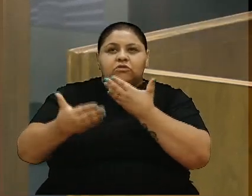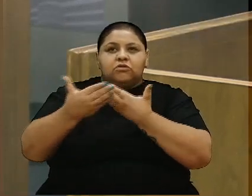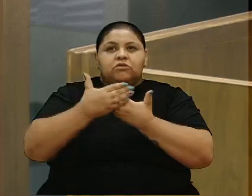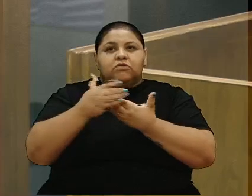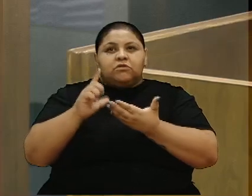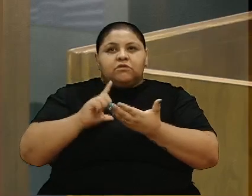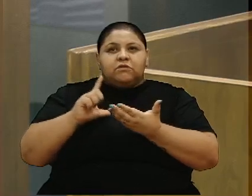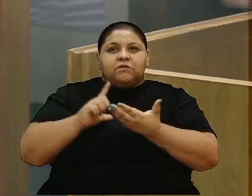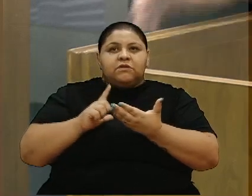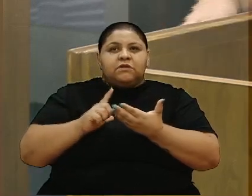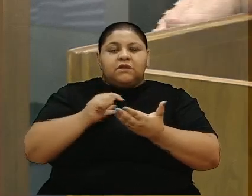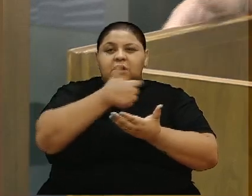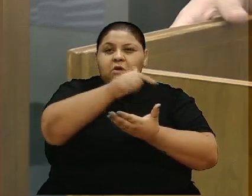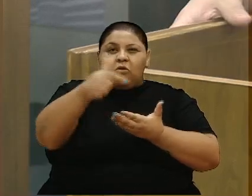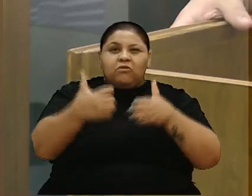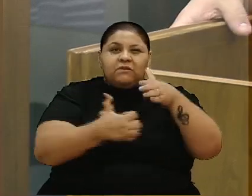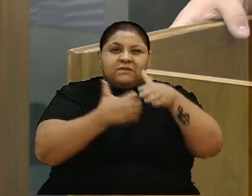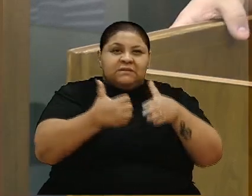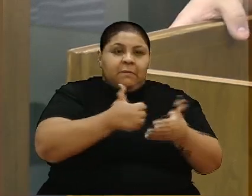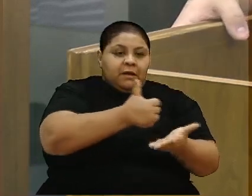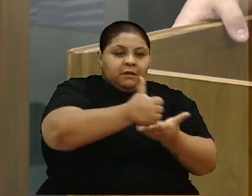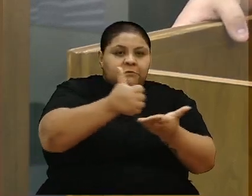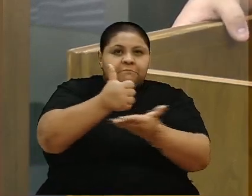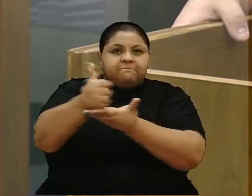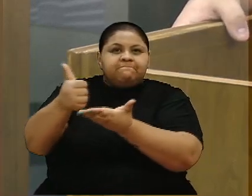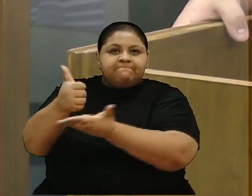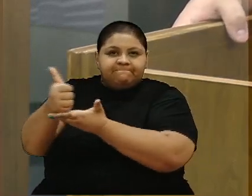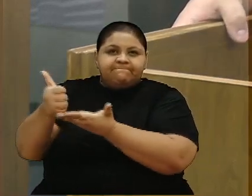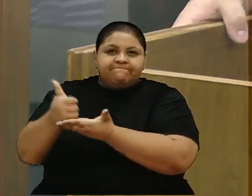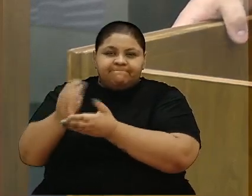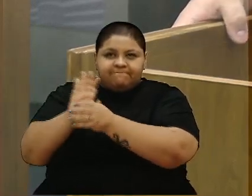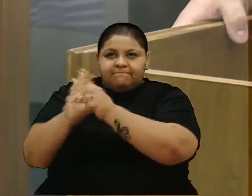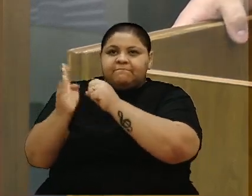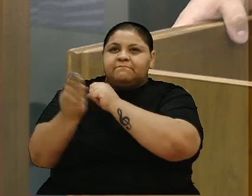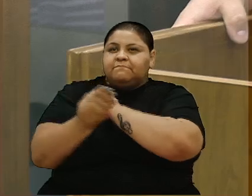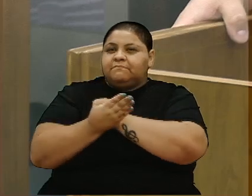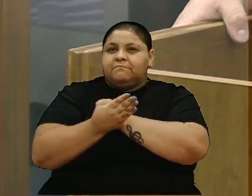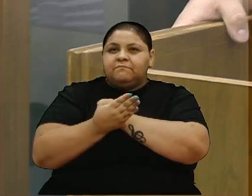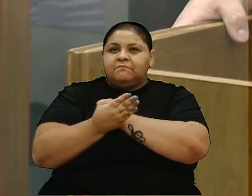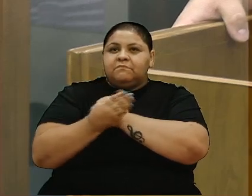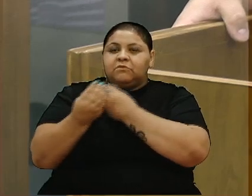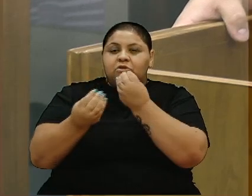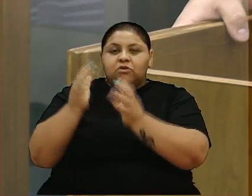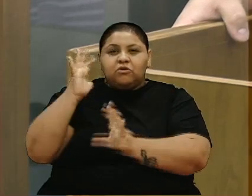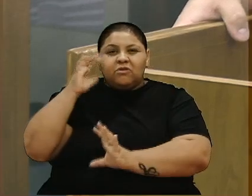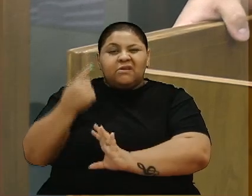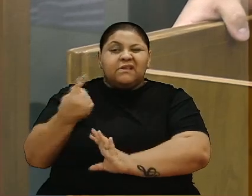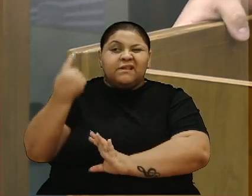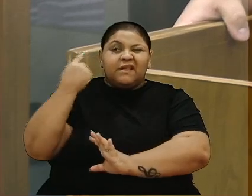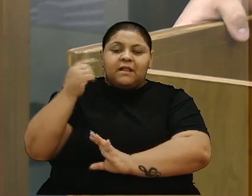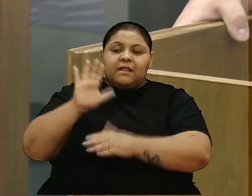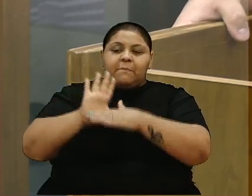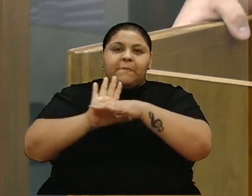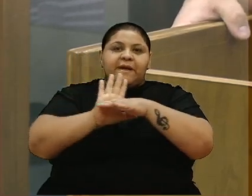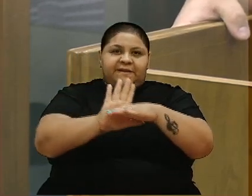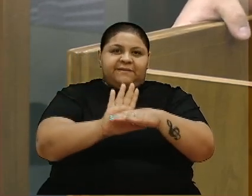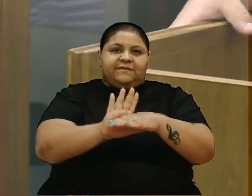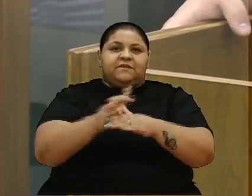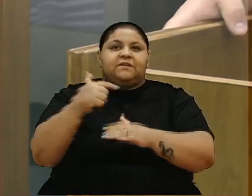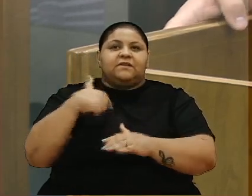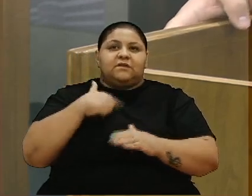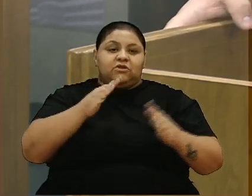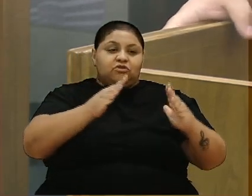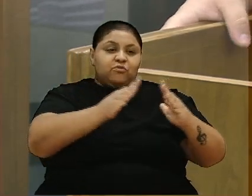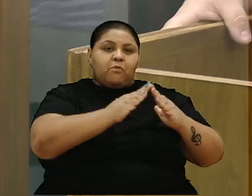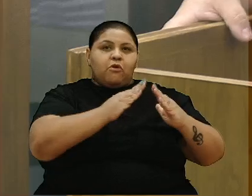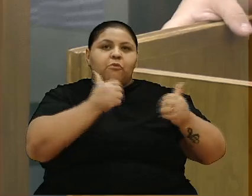outras microempresas, metalurgias nos bairros, era o que acontecia naquela época na Maesa. E eu sou vizinho do